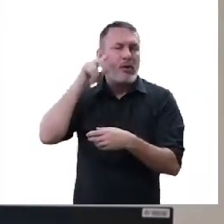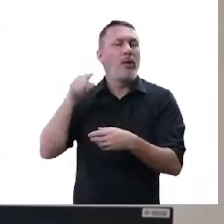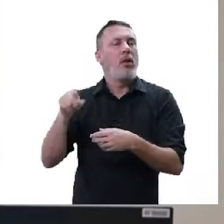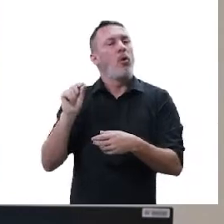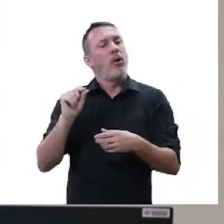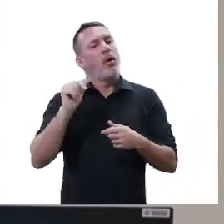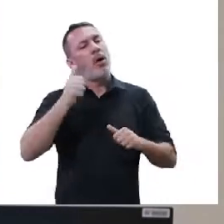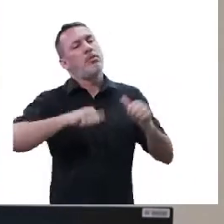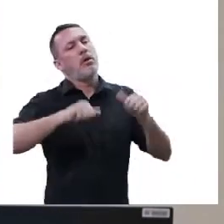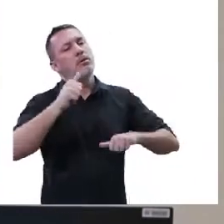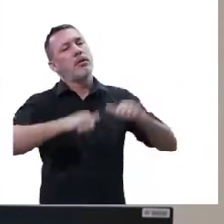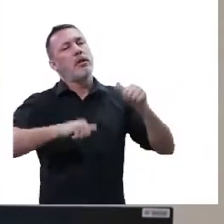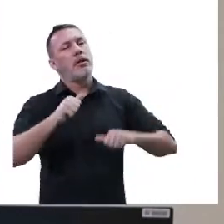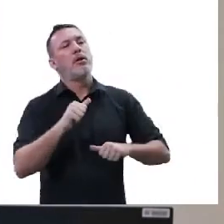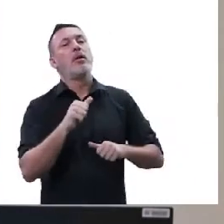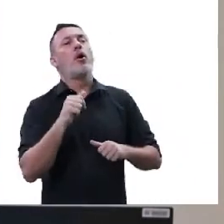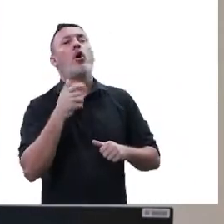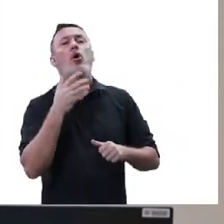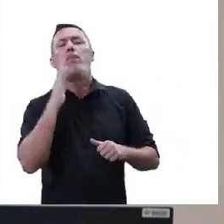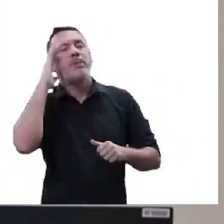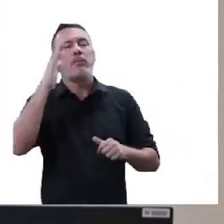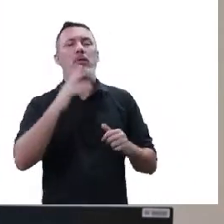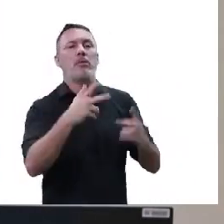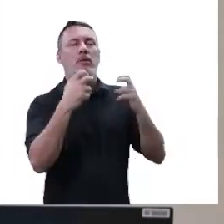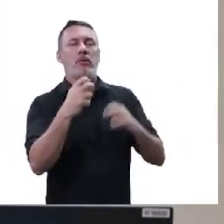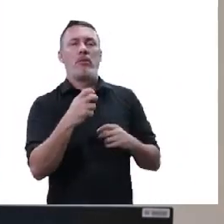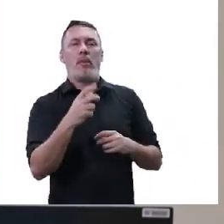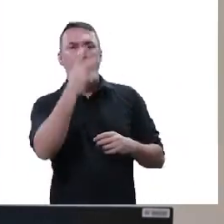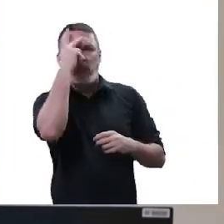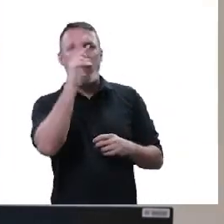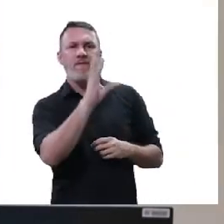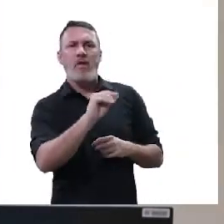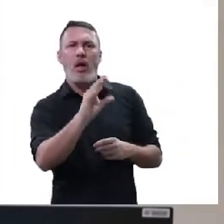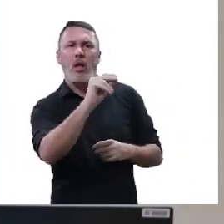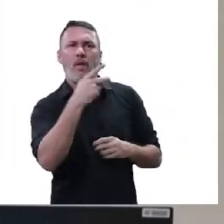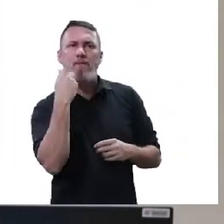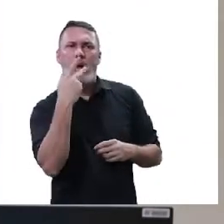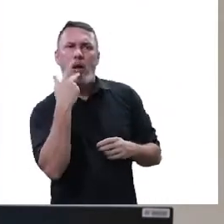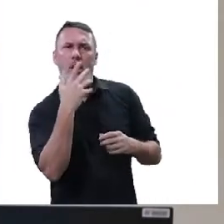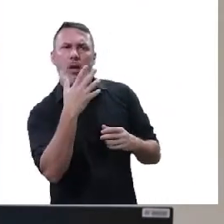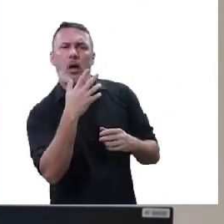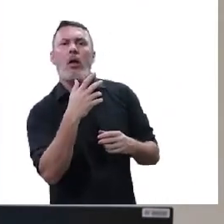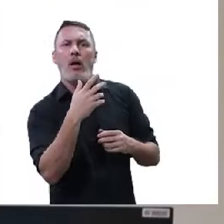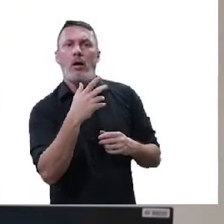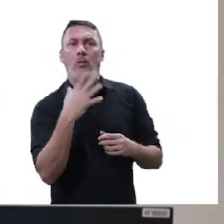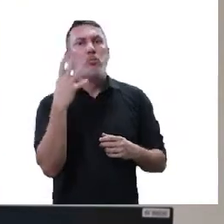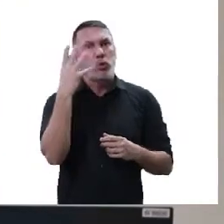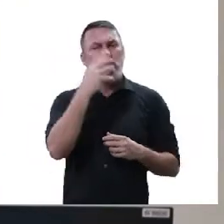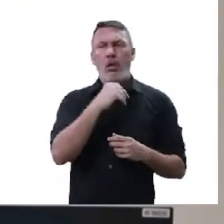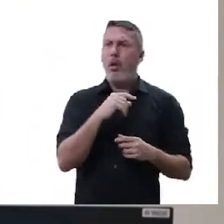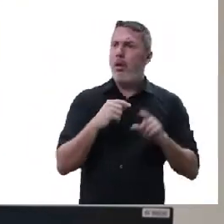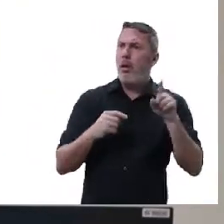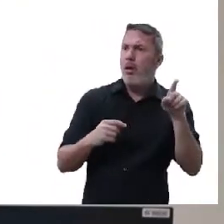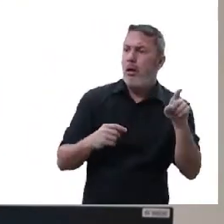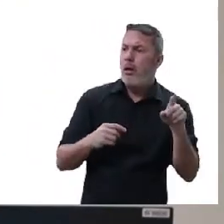ele analisa as pessoas, o jeito que as pessoas falam. E ele acha bonito, né? Ele começava a falar, olha, fulano, soldado amarelo,